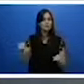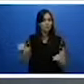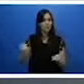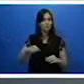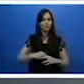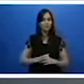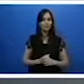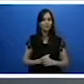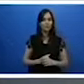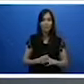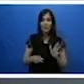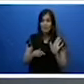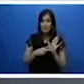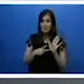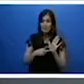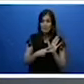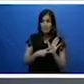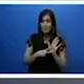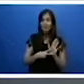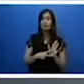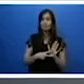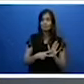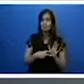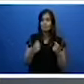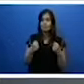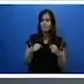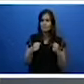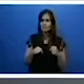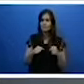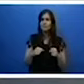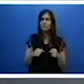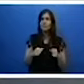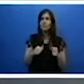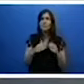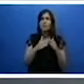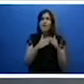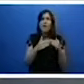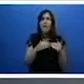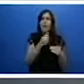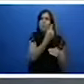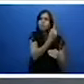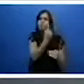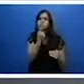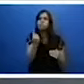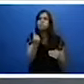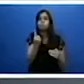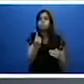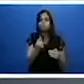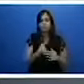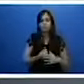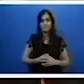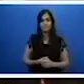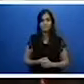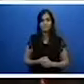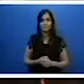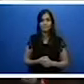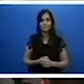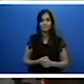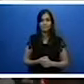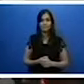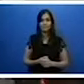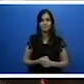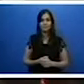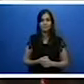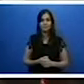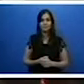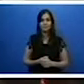Tá? Prestando bastante atenção aqui nesse recurso de pegar emprestado ou fazer a destroca ou